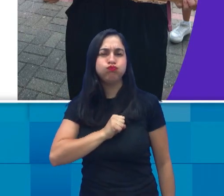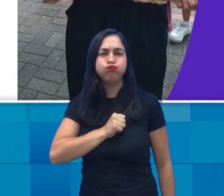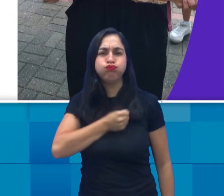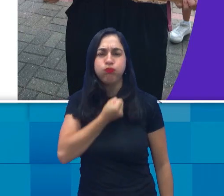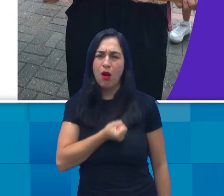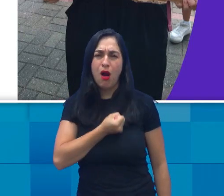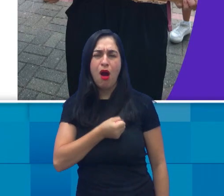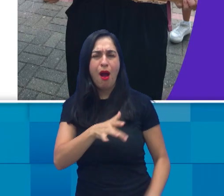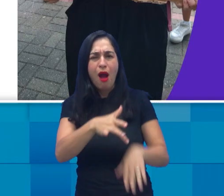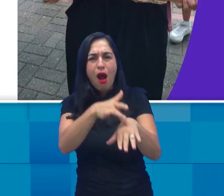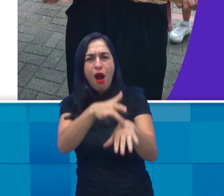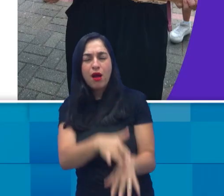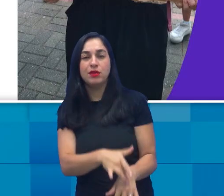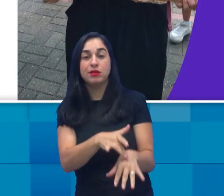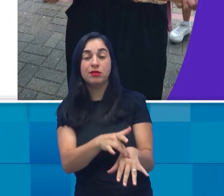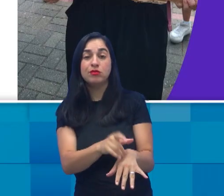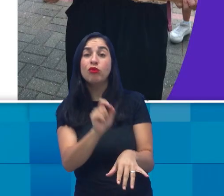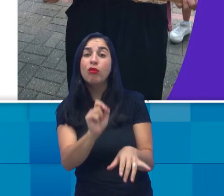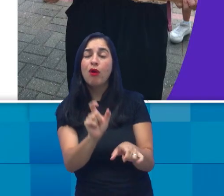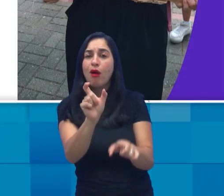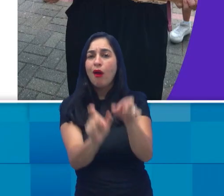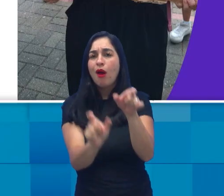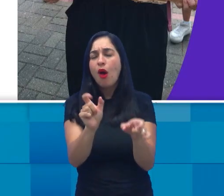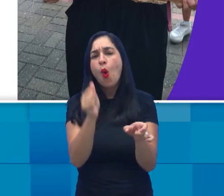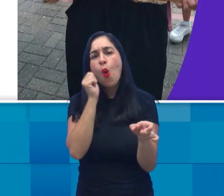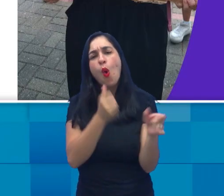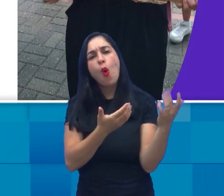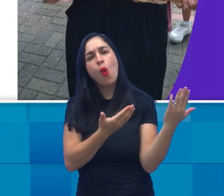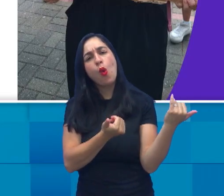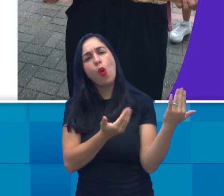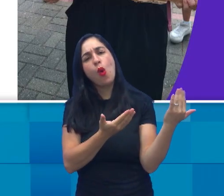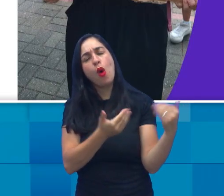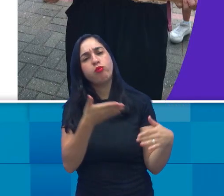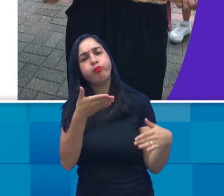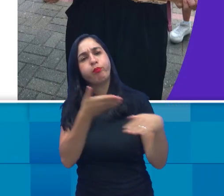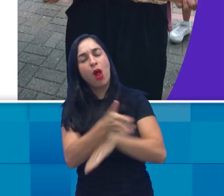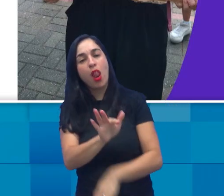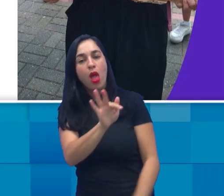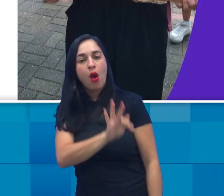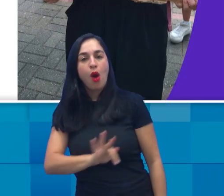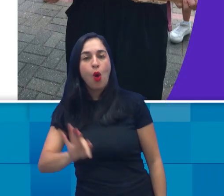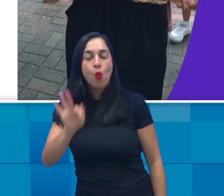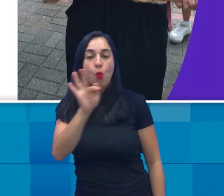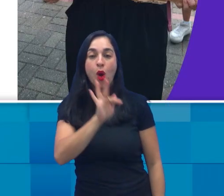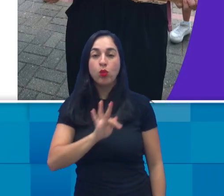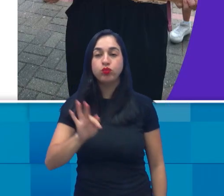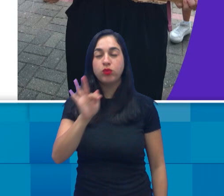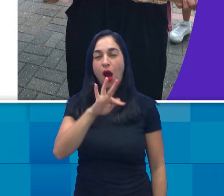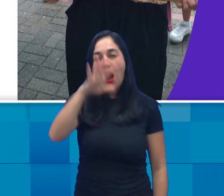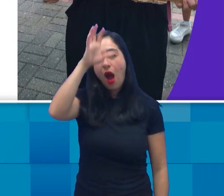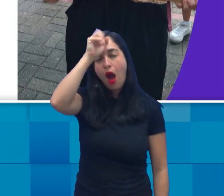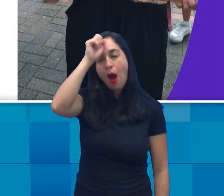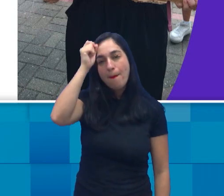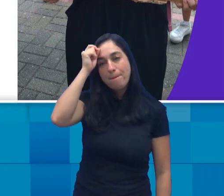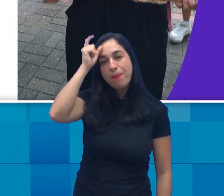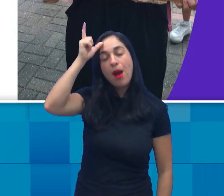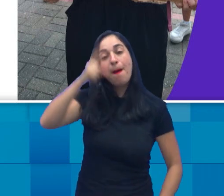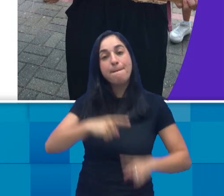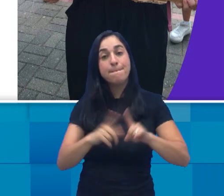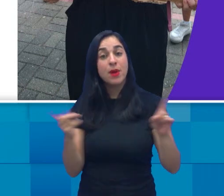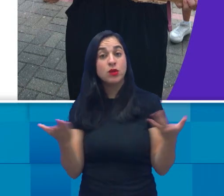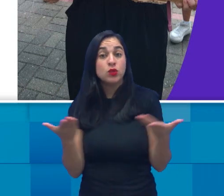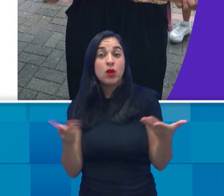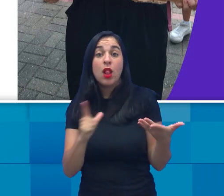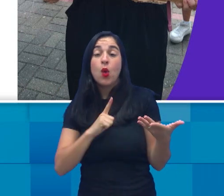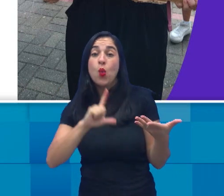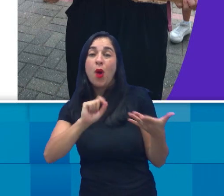jovens que entram na faculdade para construir um futuro, hoje carregam o trauma